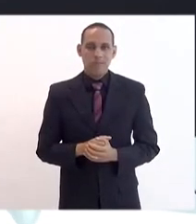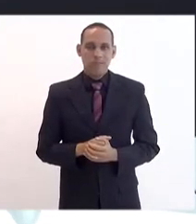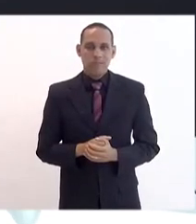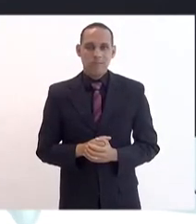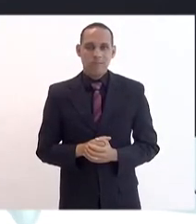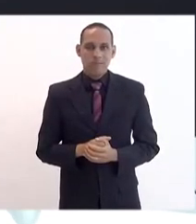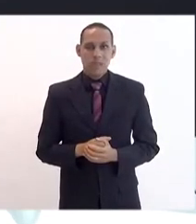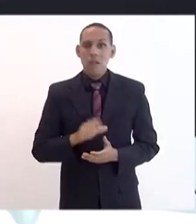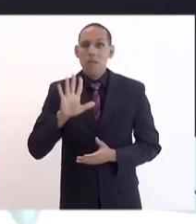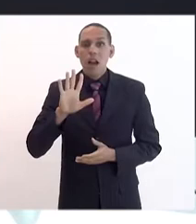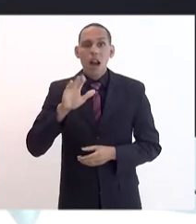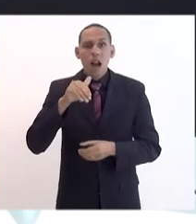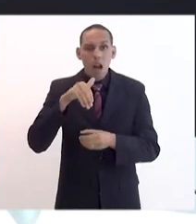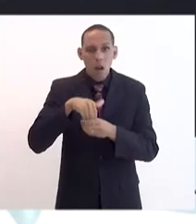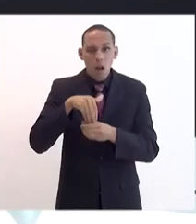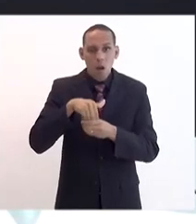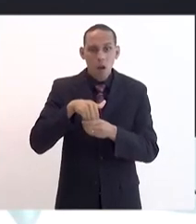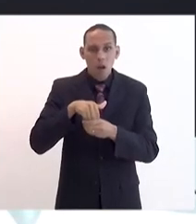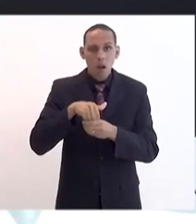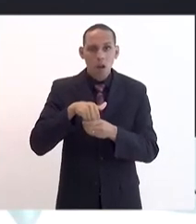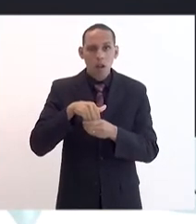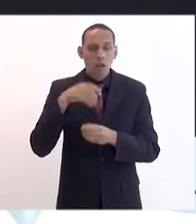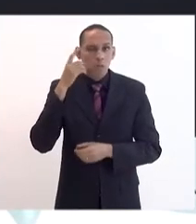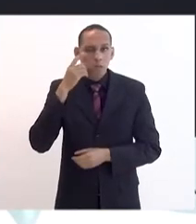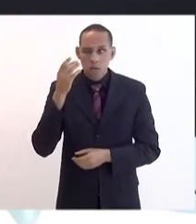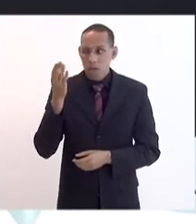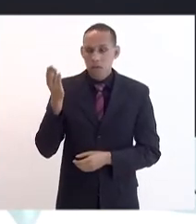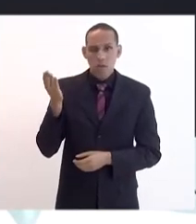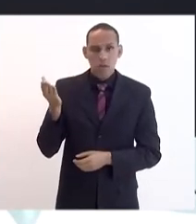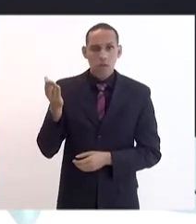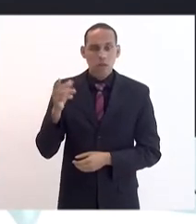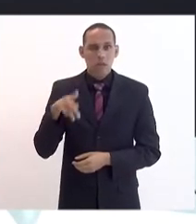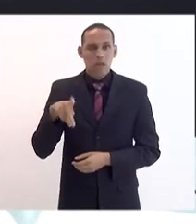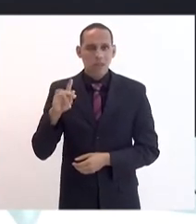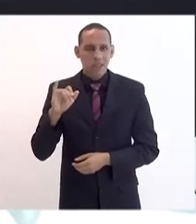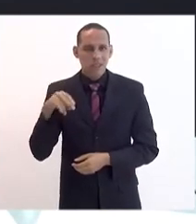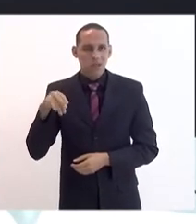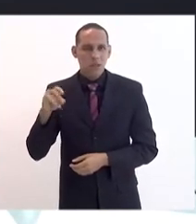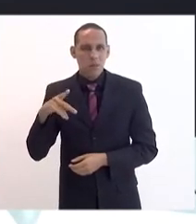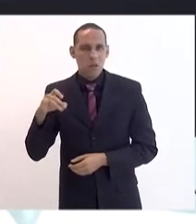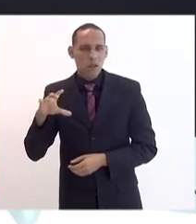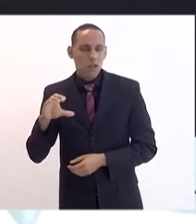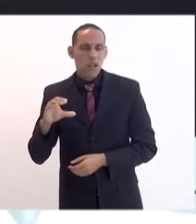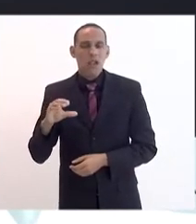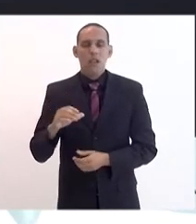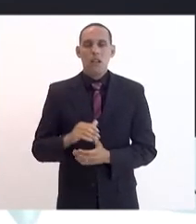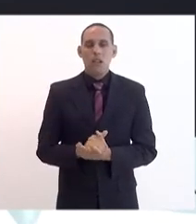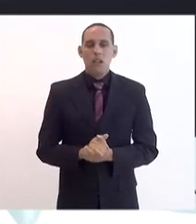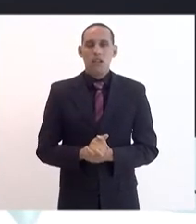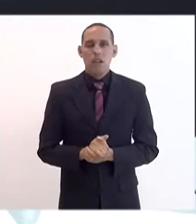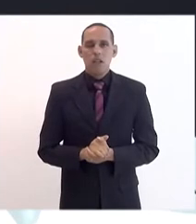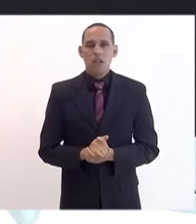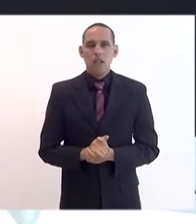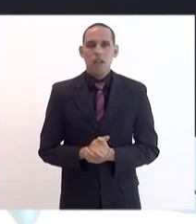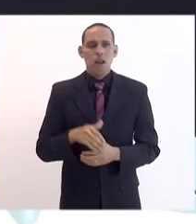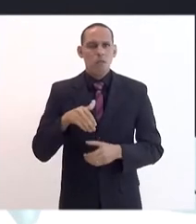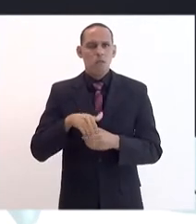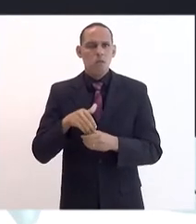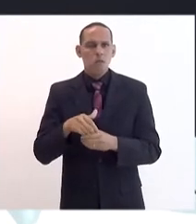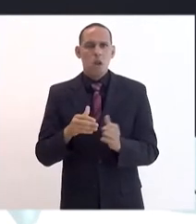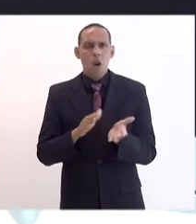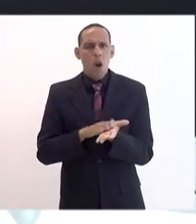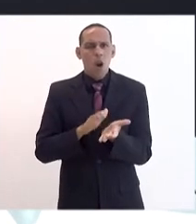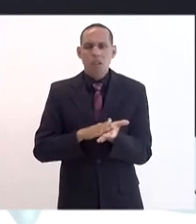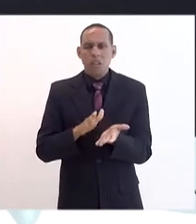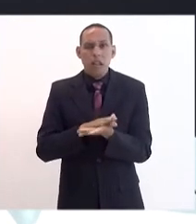E não votava, o deputado Knoploch cobrava a votação, porque a mesa não sabia o